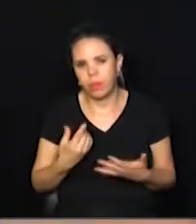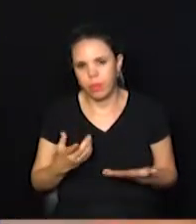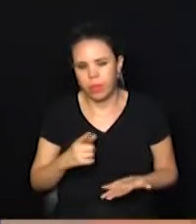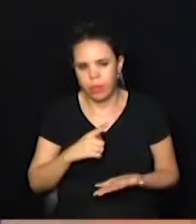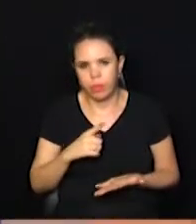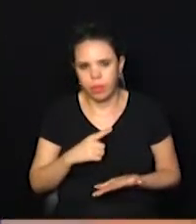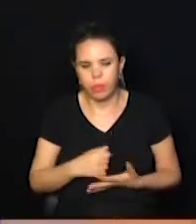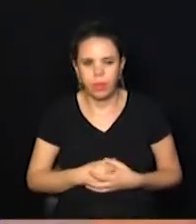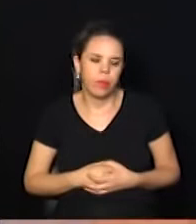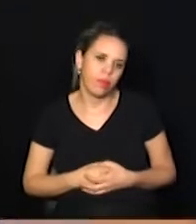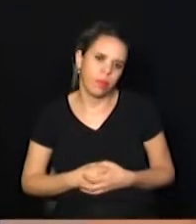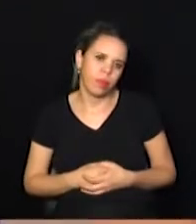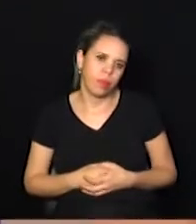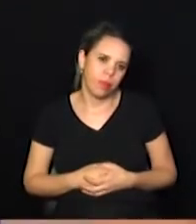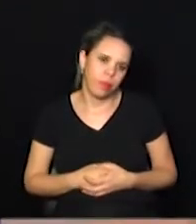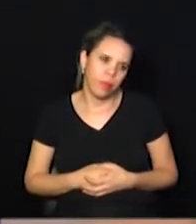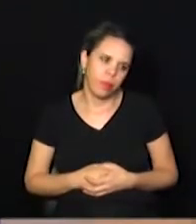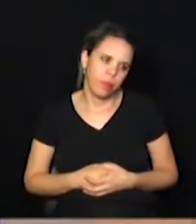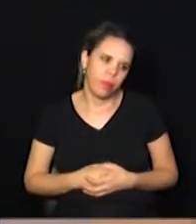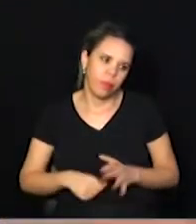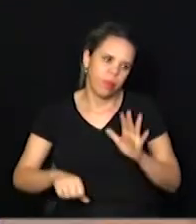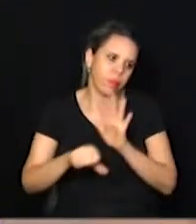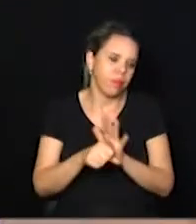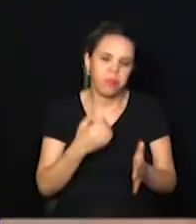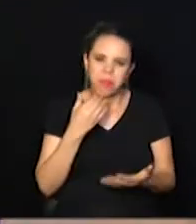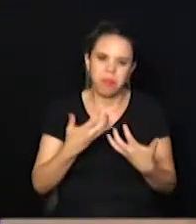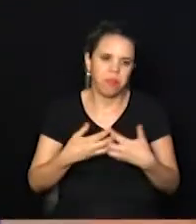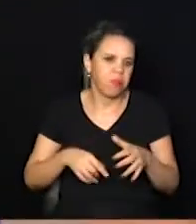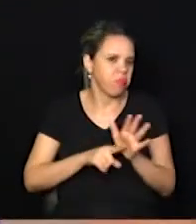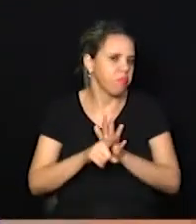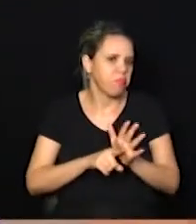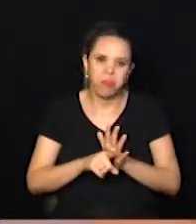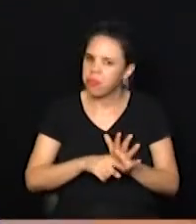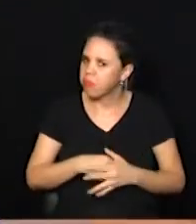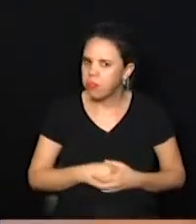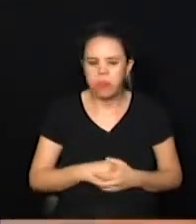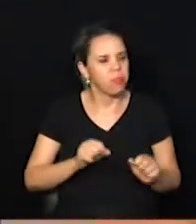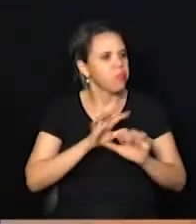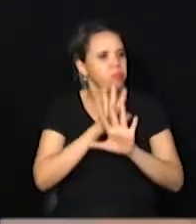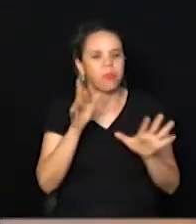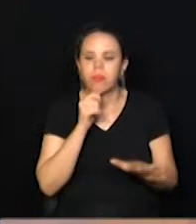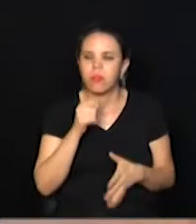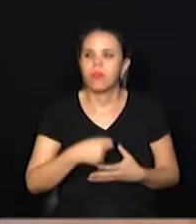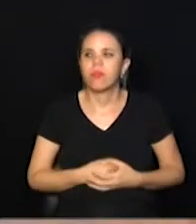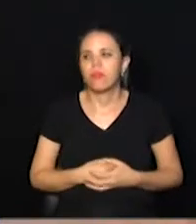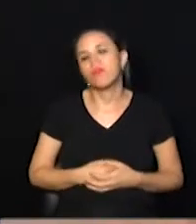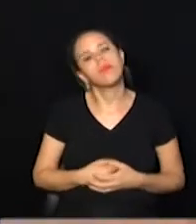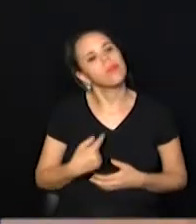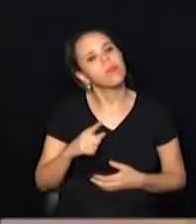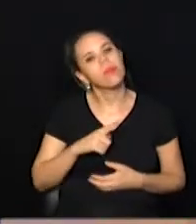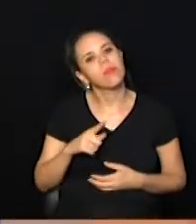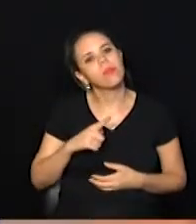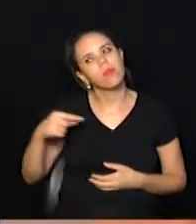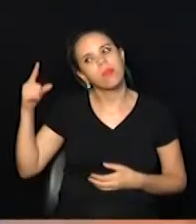tinha a ver, ou tem a ver, uma vez que o crime não foi apurado, não foi, né, esclarecido. Porque nós tínhamos ali